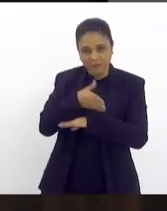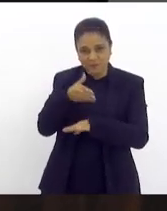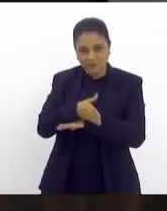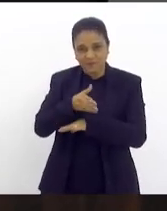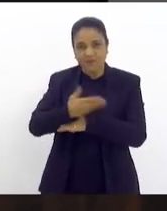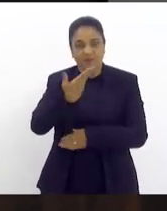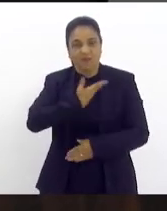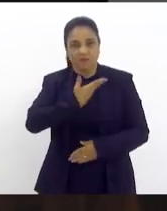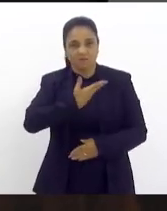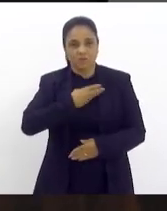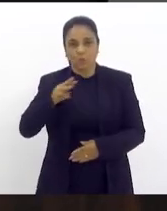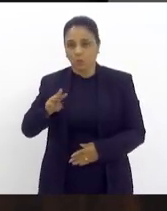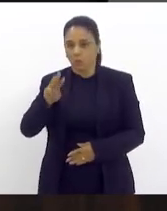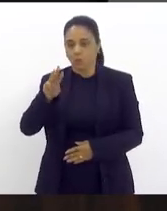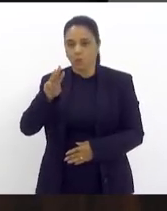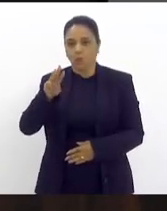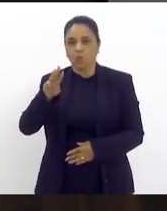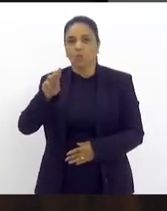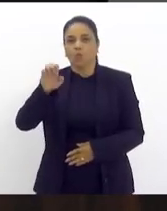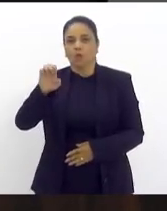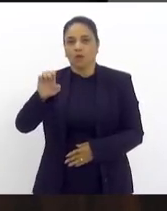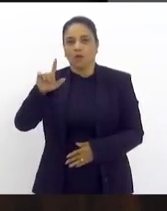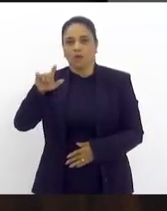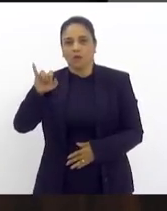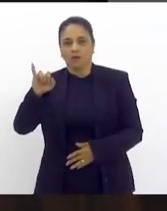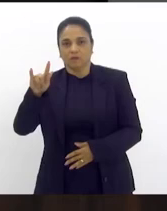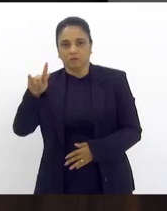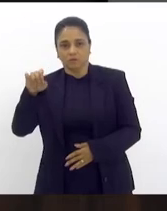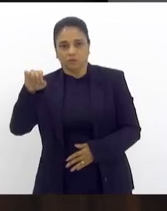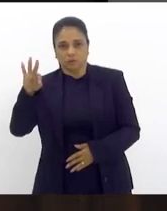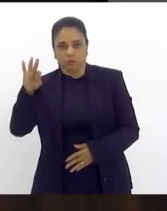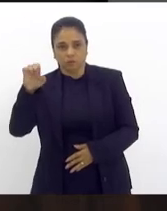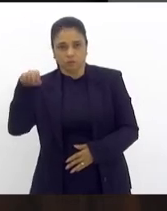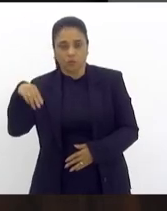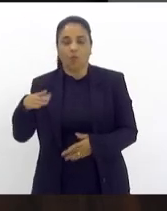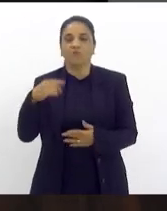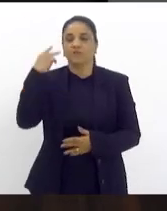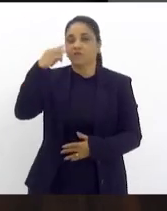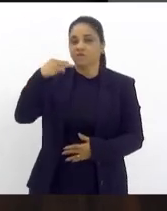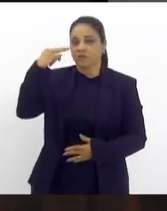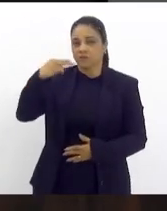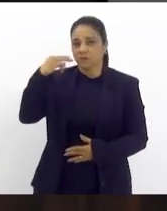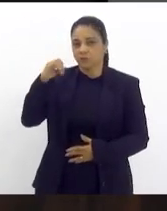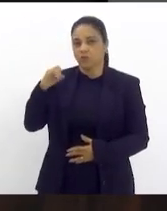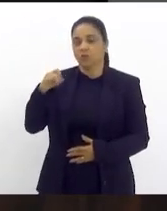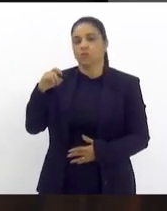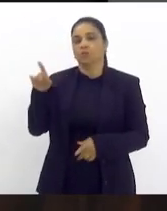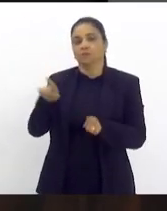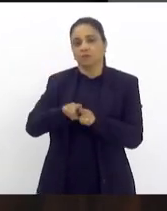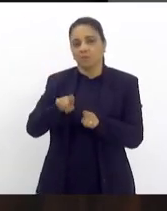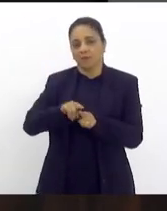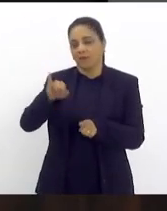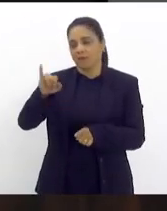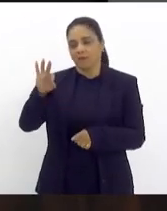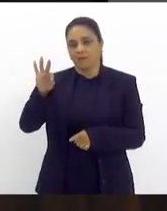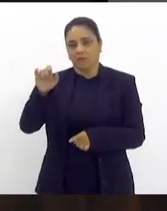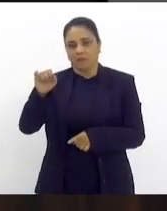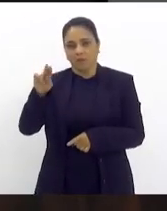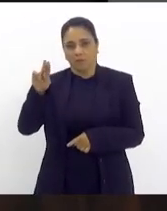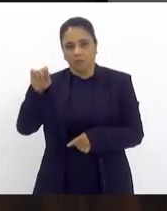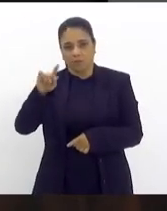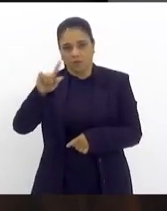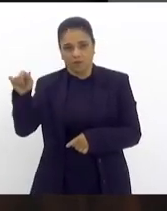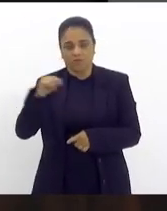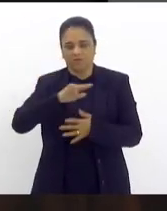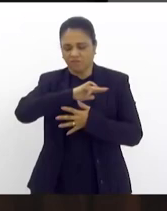amigo Wellington José. Cumprimentar o vereador de Itaguaí, vários queridos amigos vereadores estão aqui hoje. Quero